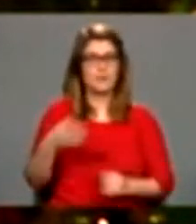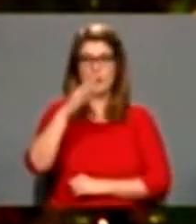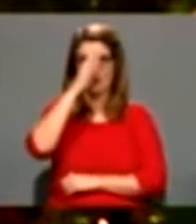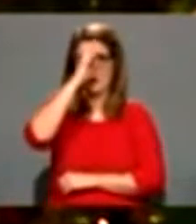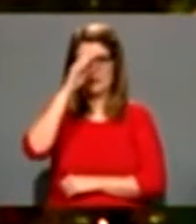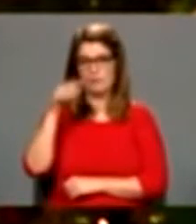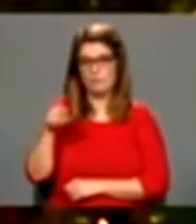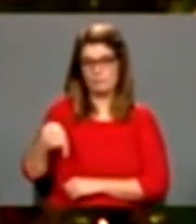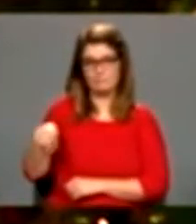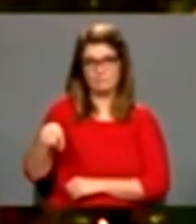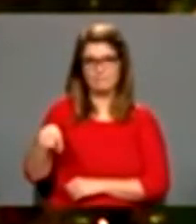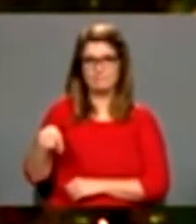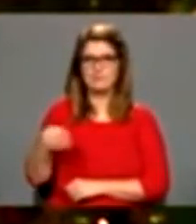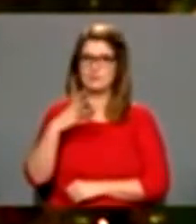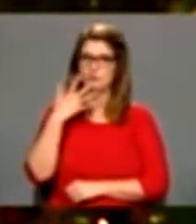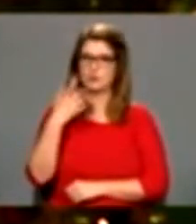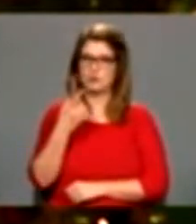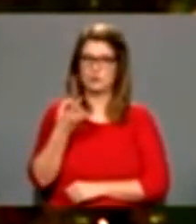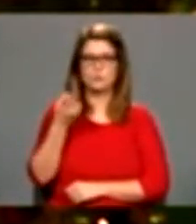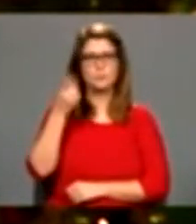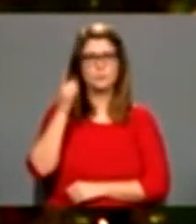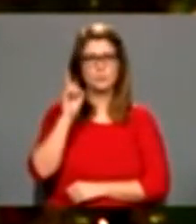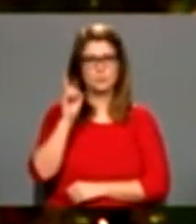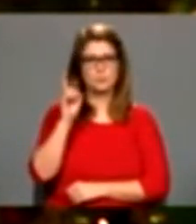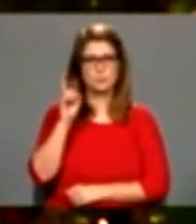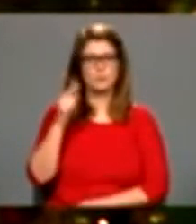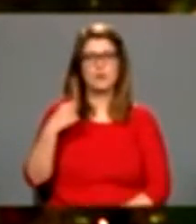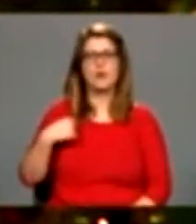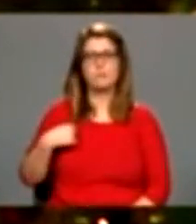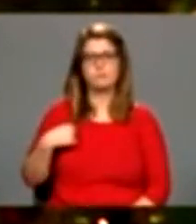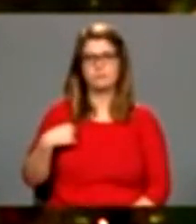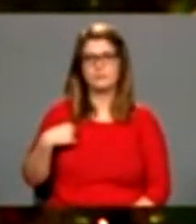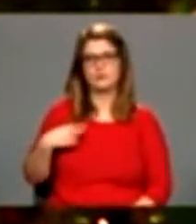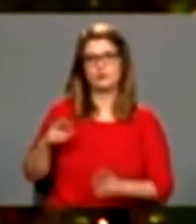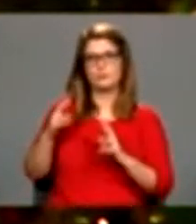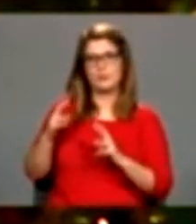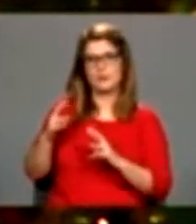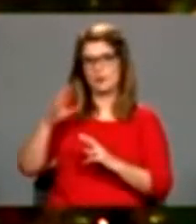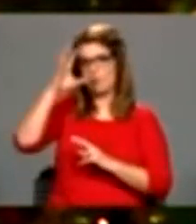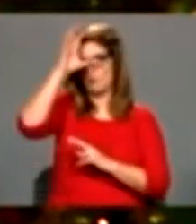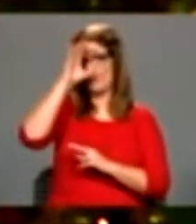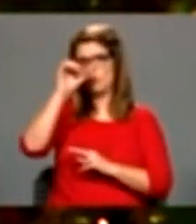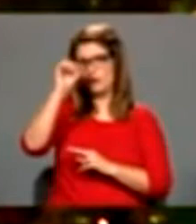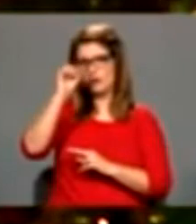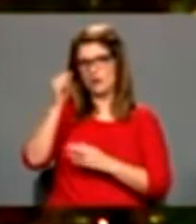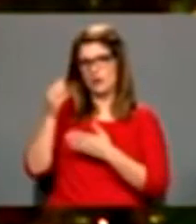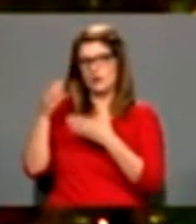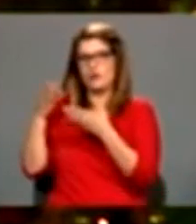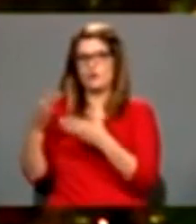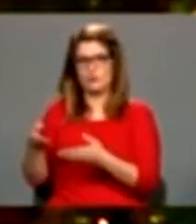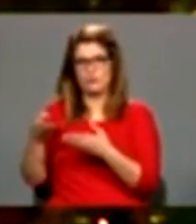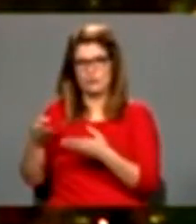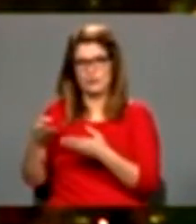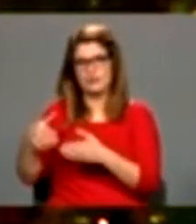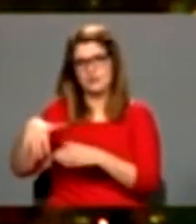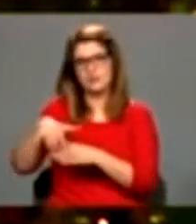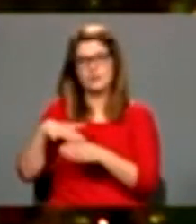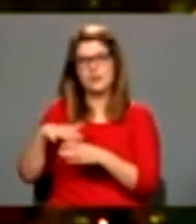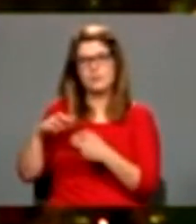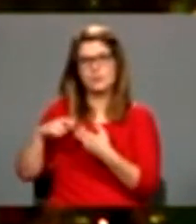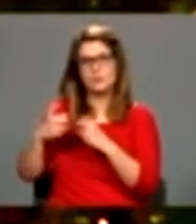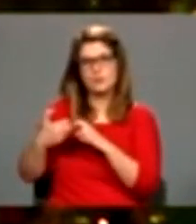estão sós segue contam com nosso governo para vos ajudar a ultrapassar esses temas